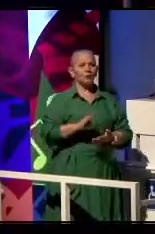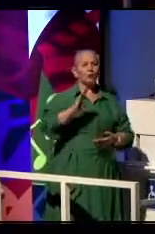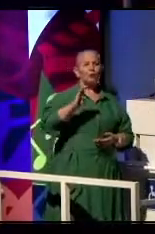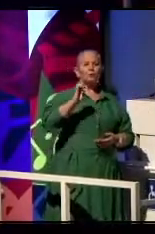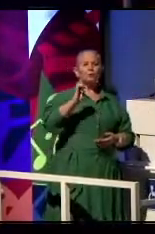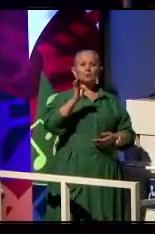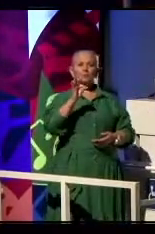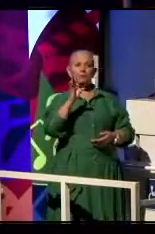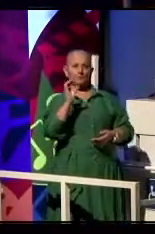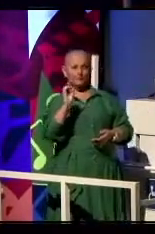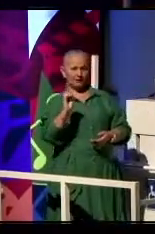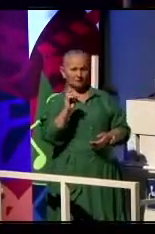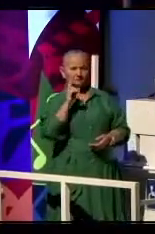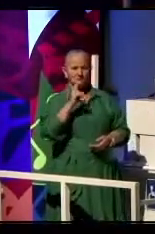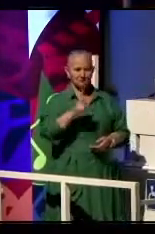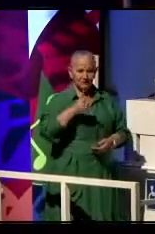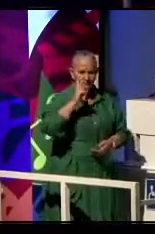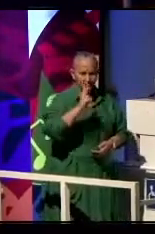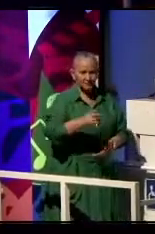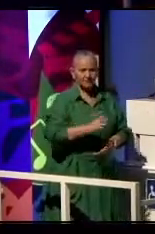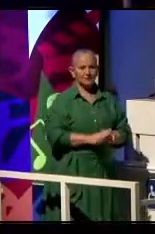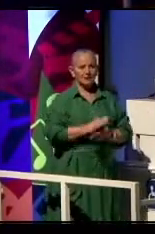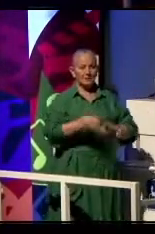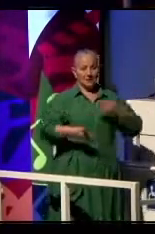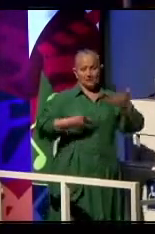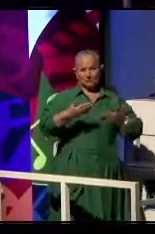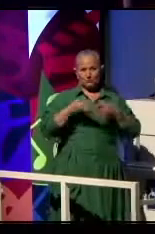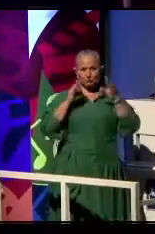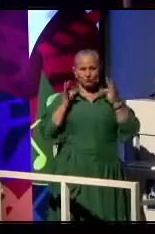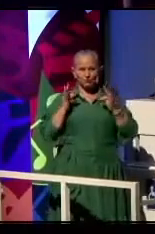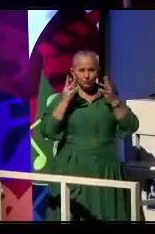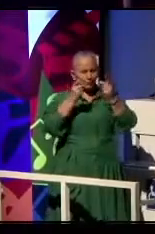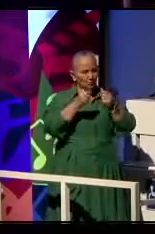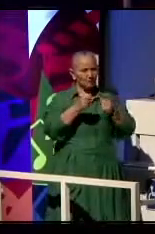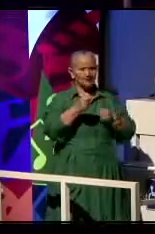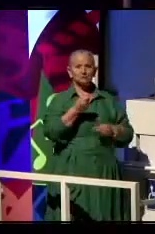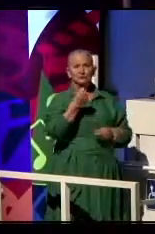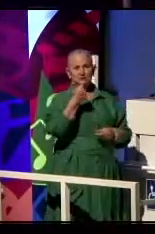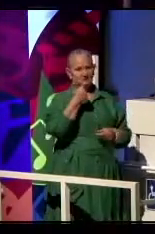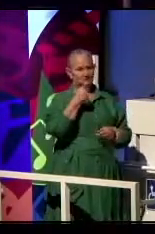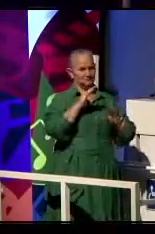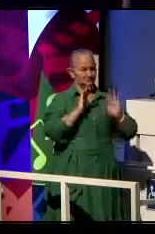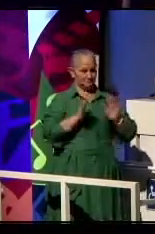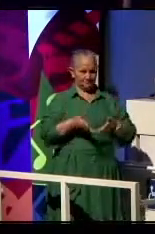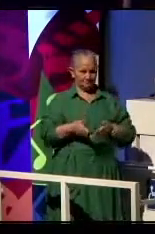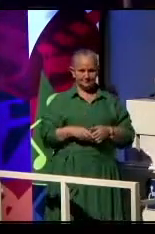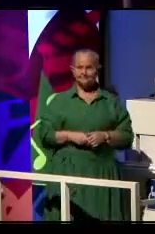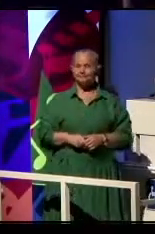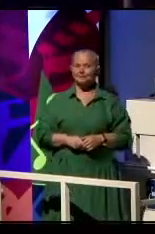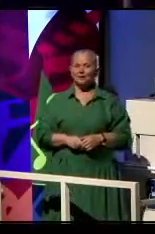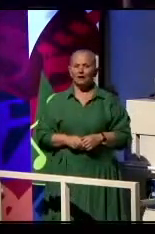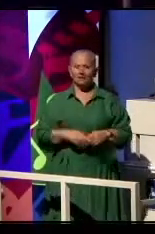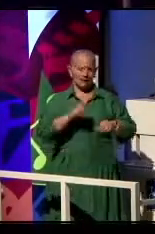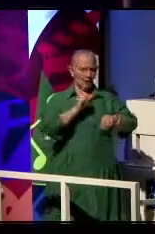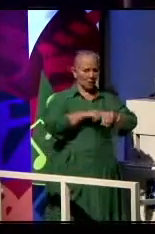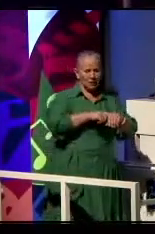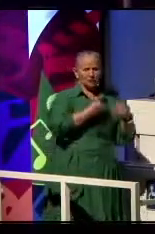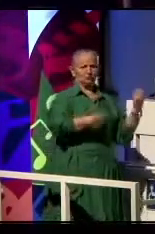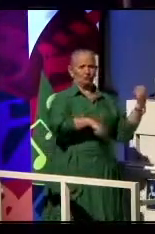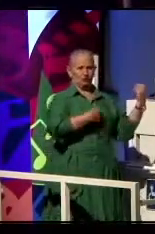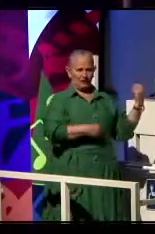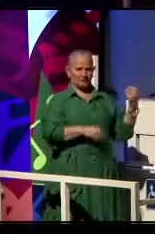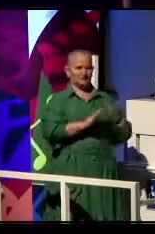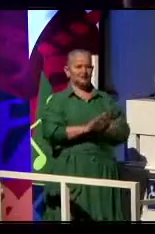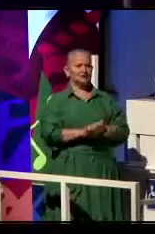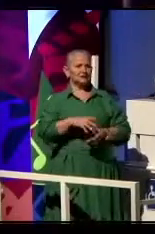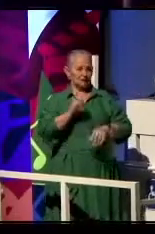ativa, ele participa de quase todas as faixas. Então, havia um revezamento, né? Hora tocava violão, hora tocava baixo, todos